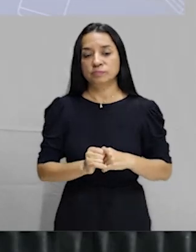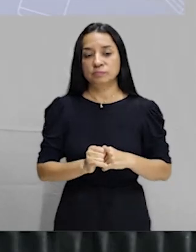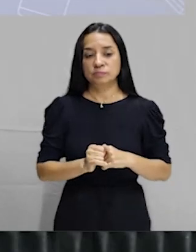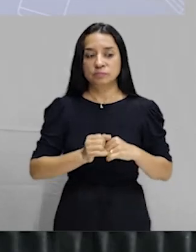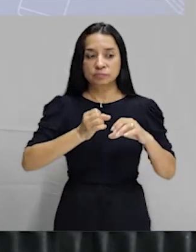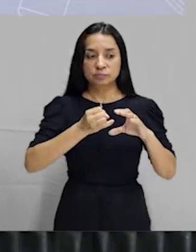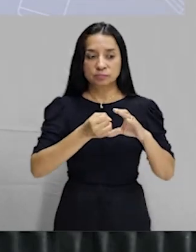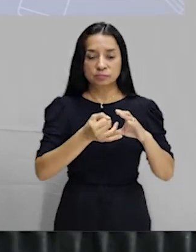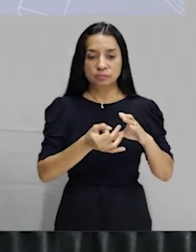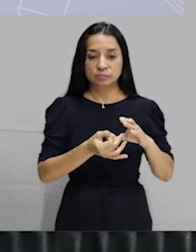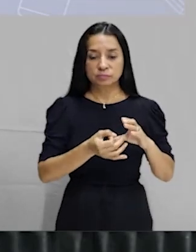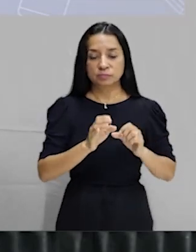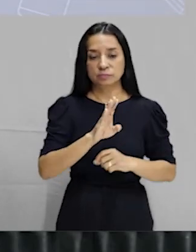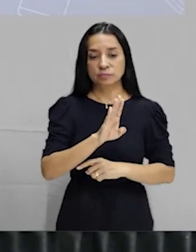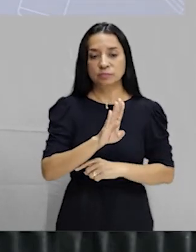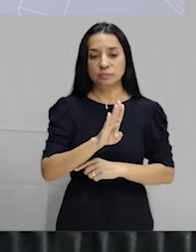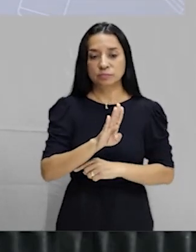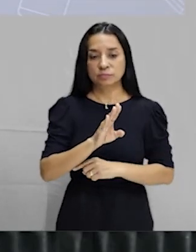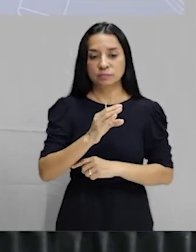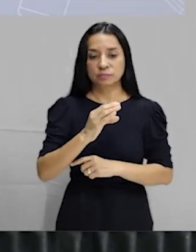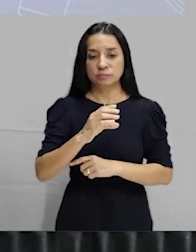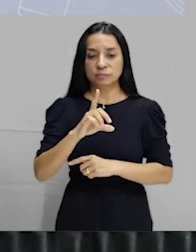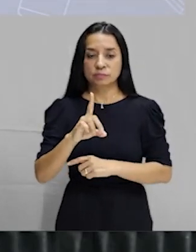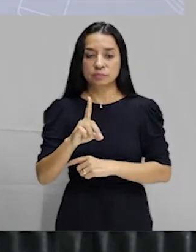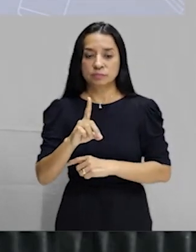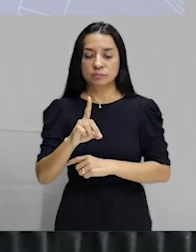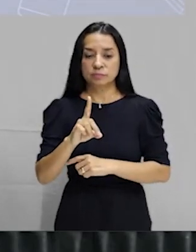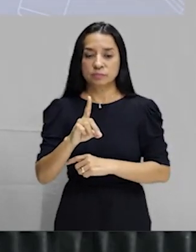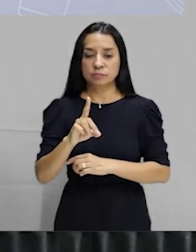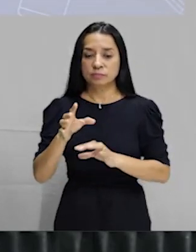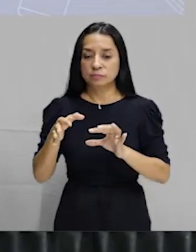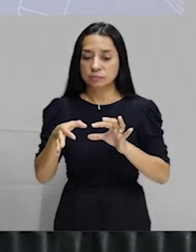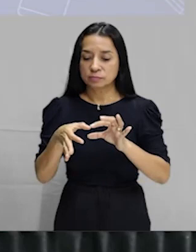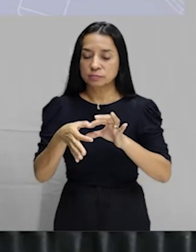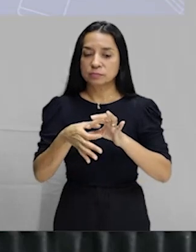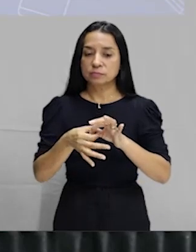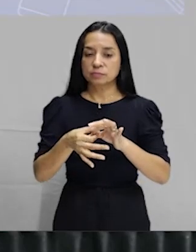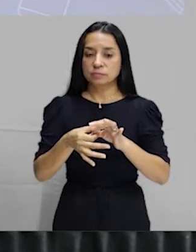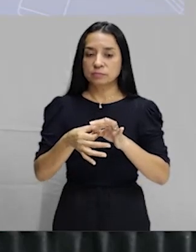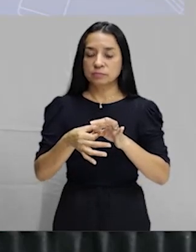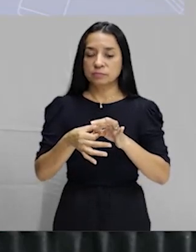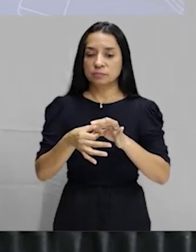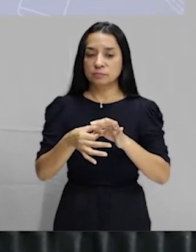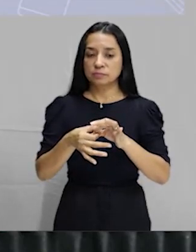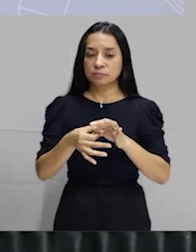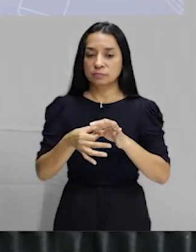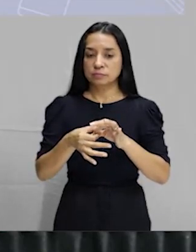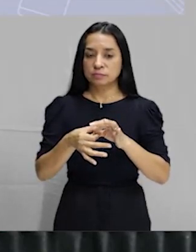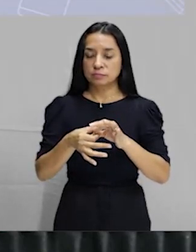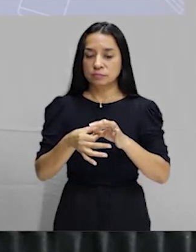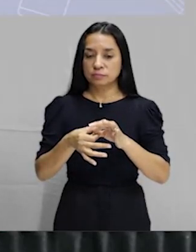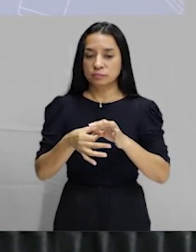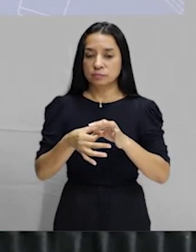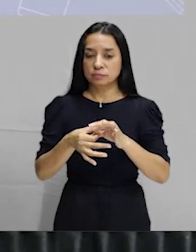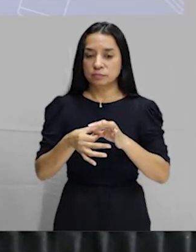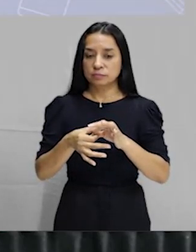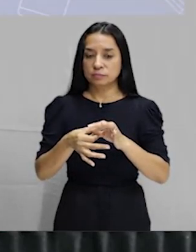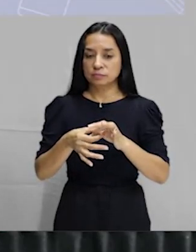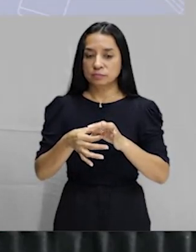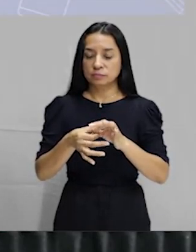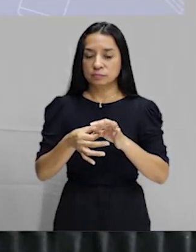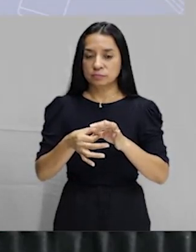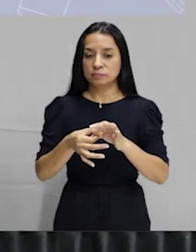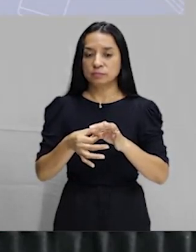conjunto formado pelos elementos B, C, D, interseção, ó, atenção, ó, era união, união, e aqui agora